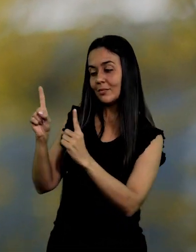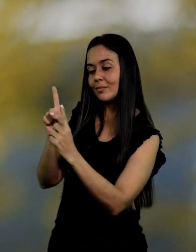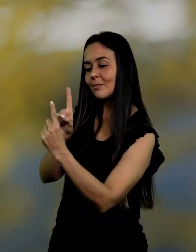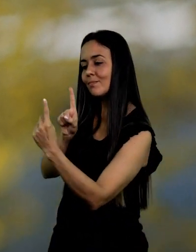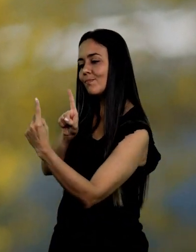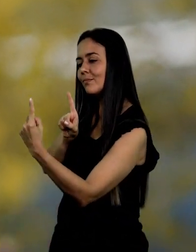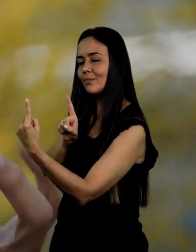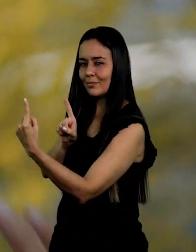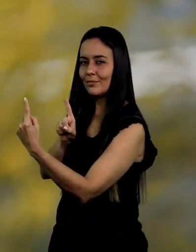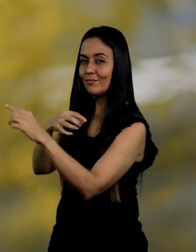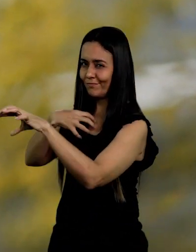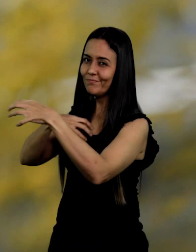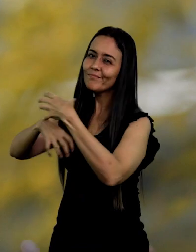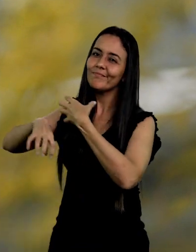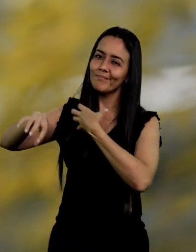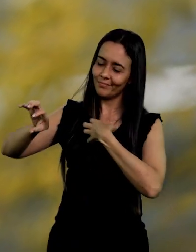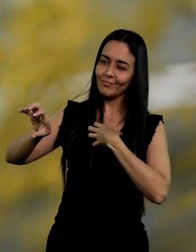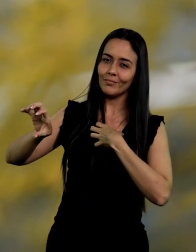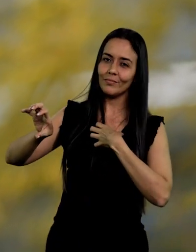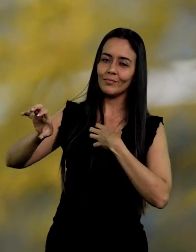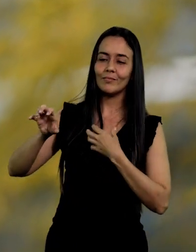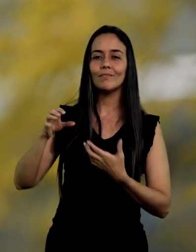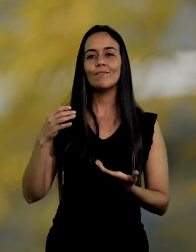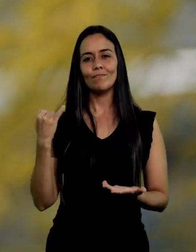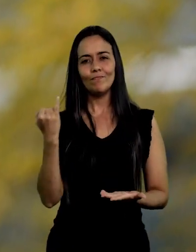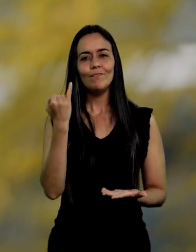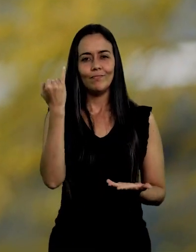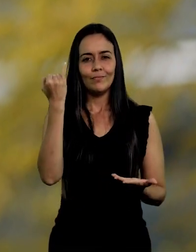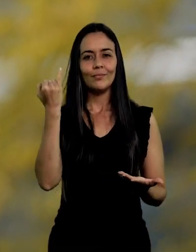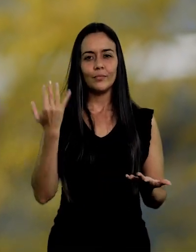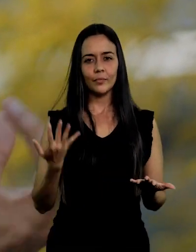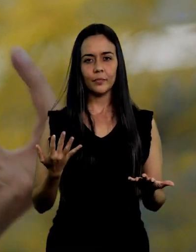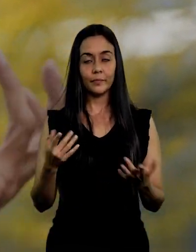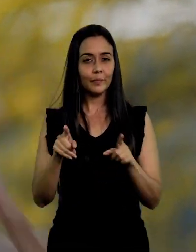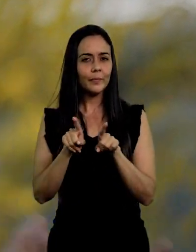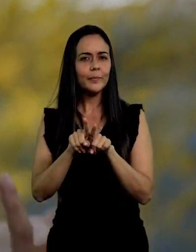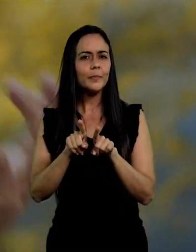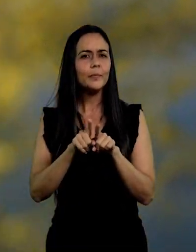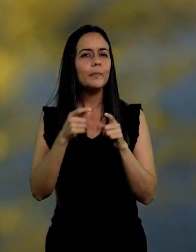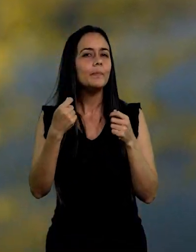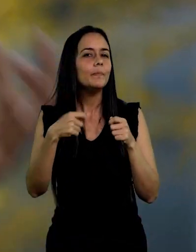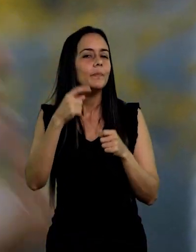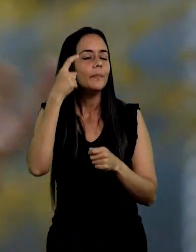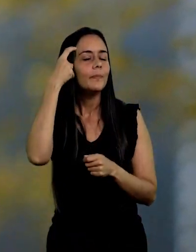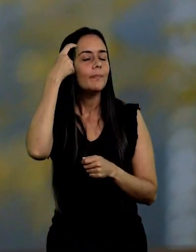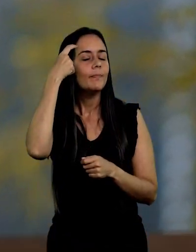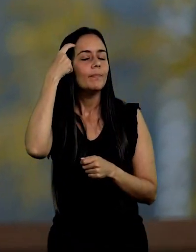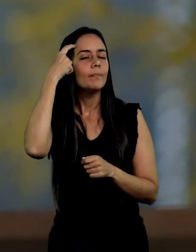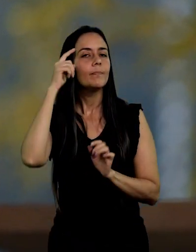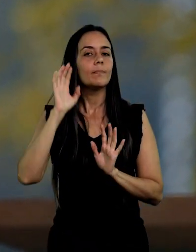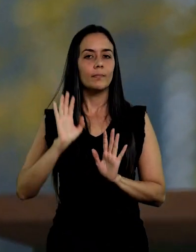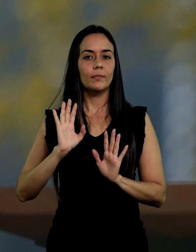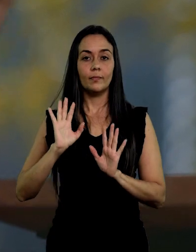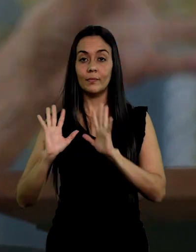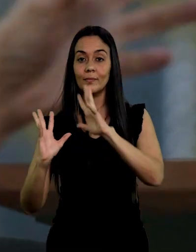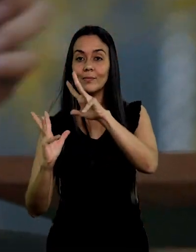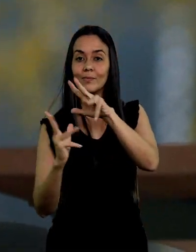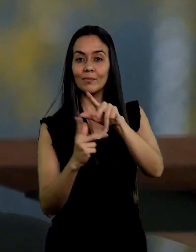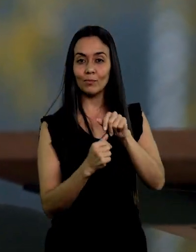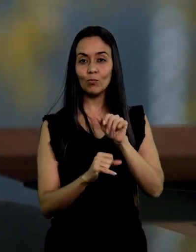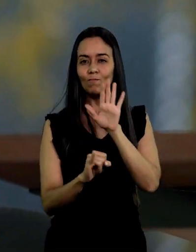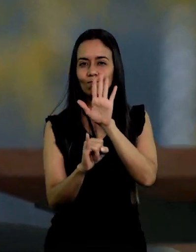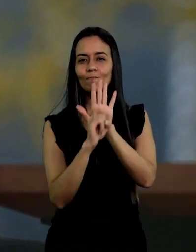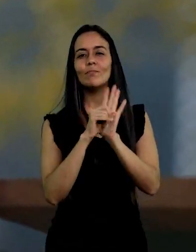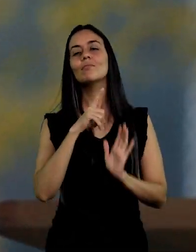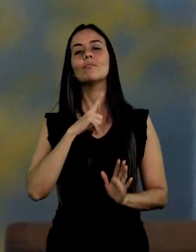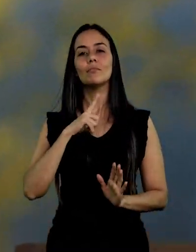outro, né? E tudo, num certo sentido, a gente pode pensar como tudo tem alma. Um animal,